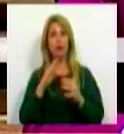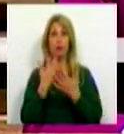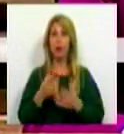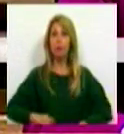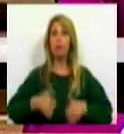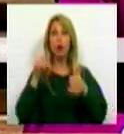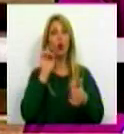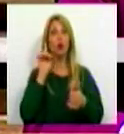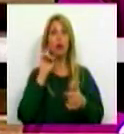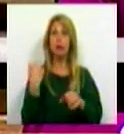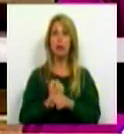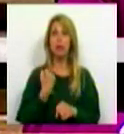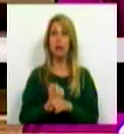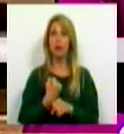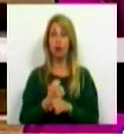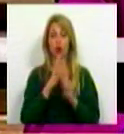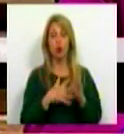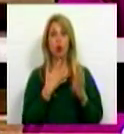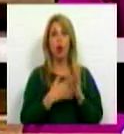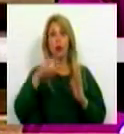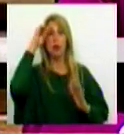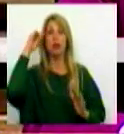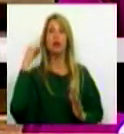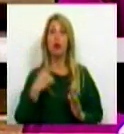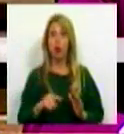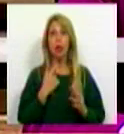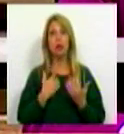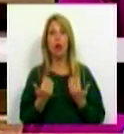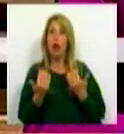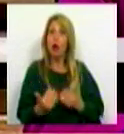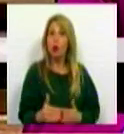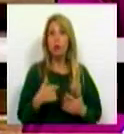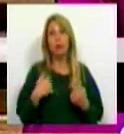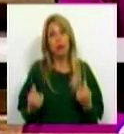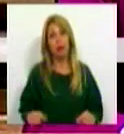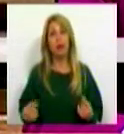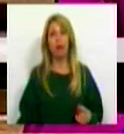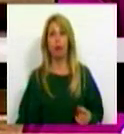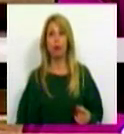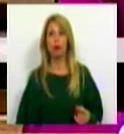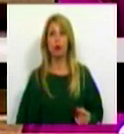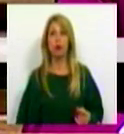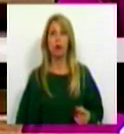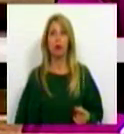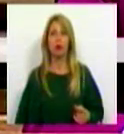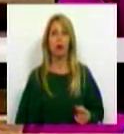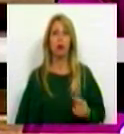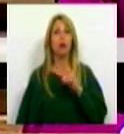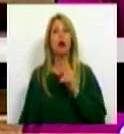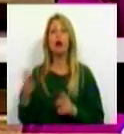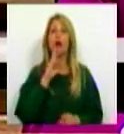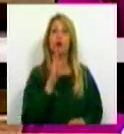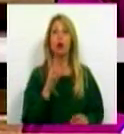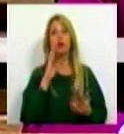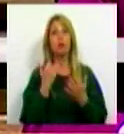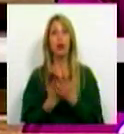a qualidade dos serviços, no quadro das dificuldades e constrangimentos que enfrentamos, e responder às expectativas dos